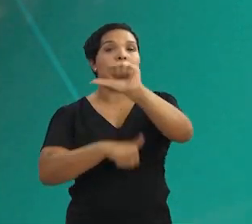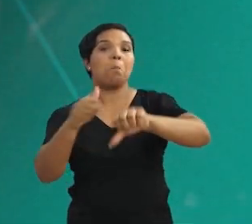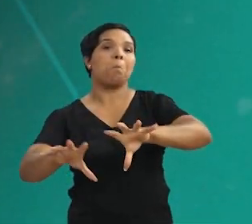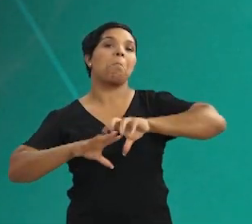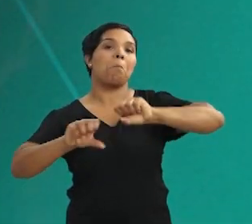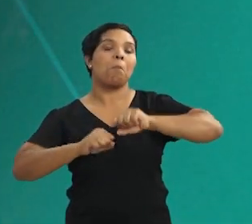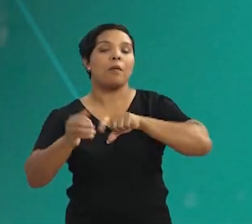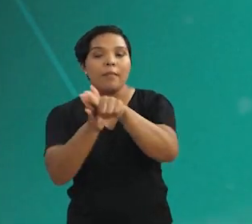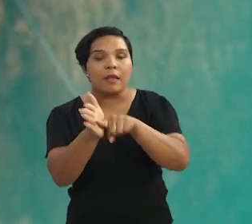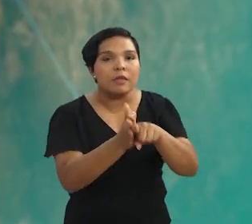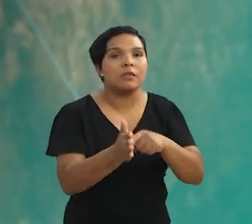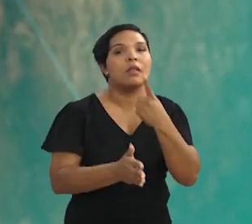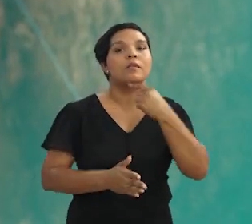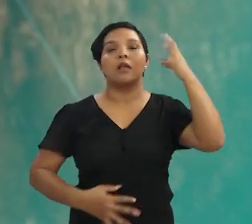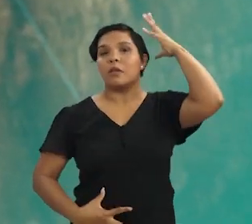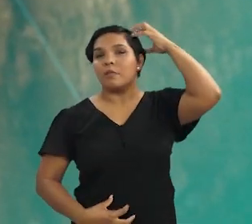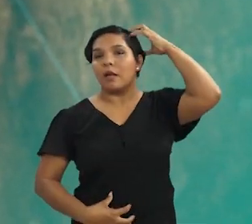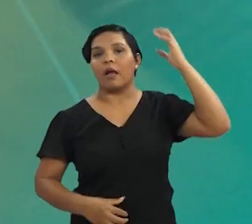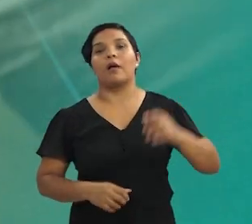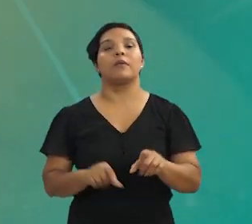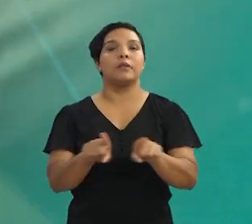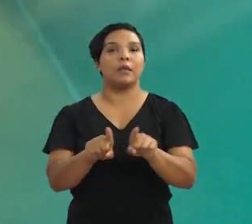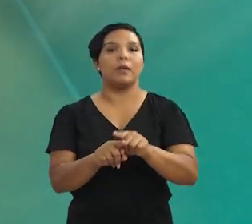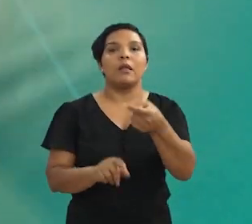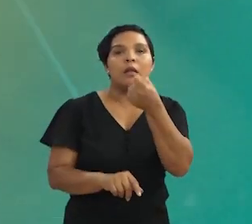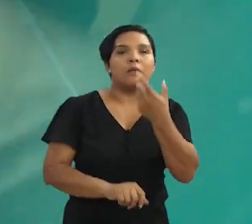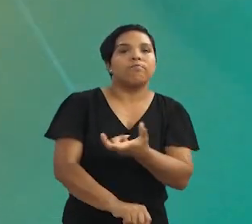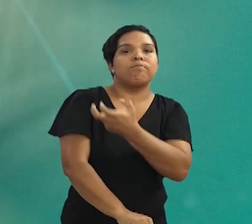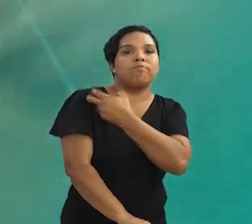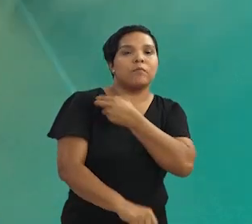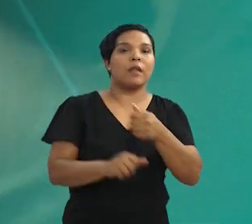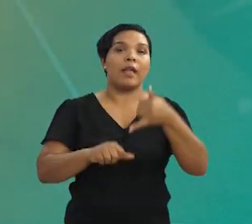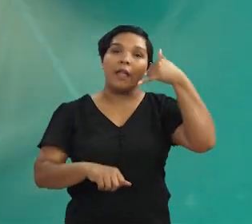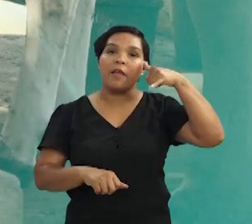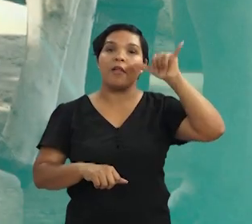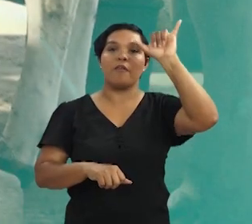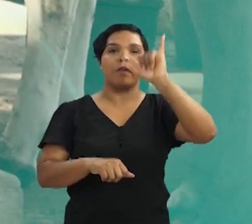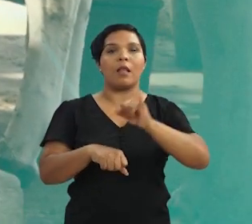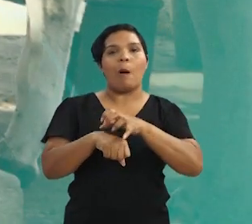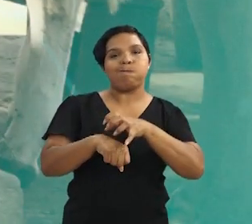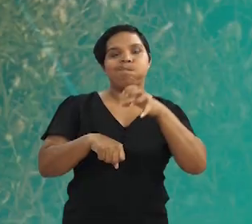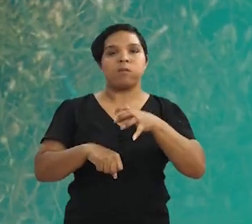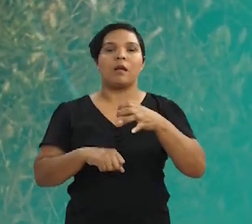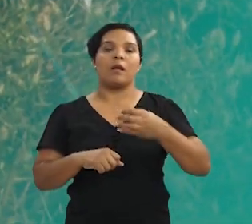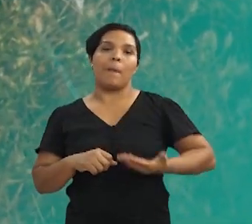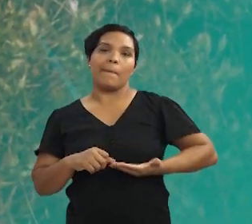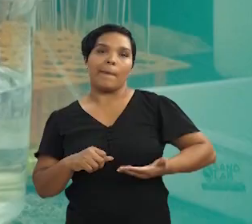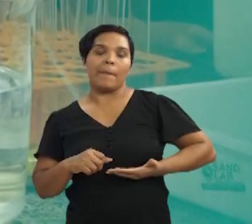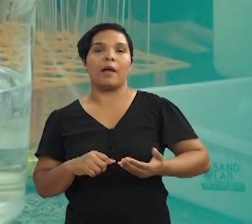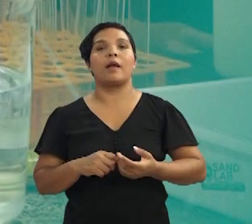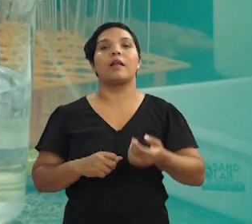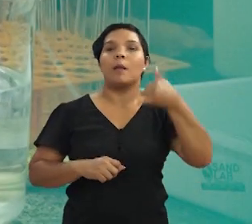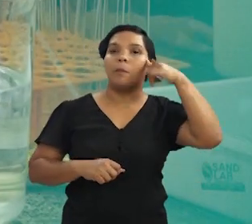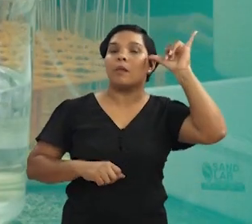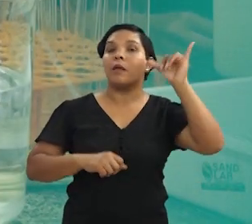de transmissão e analisando o sangue de macacos. Um antisséptico que evita inflamações mamárias em bovinos e caprinos está